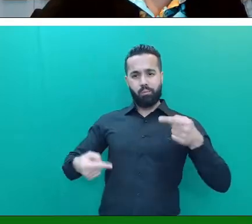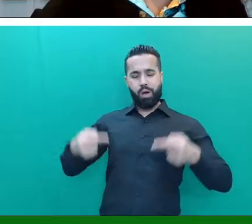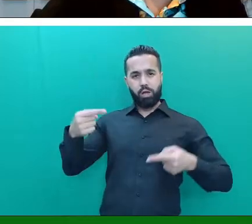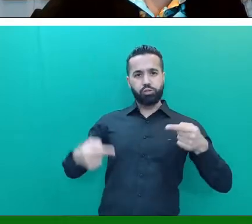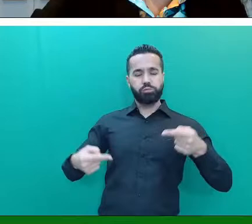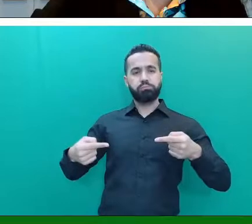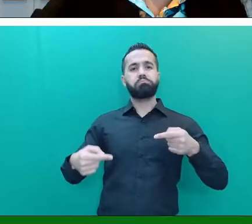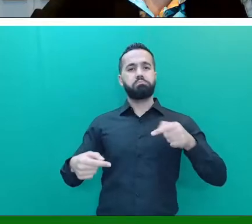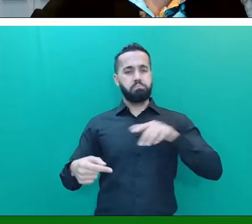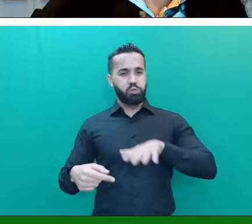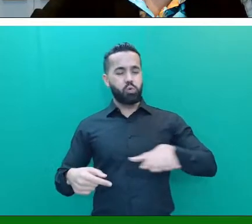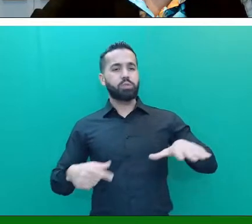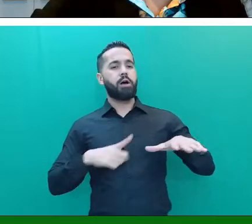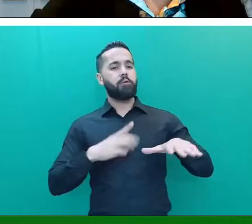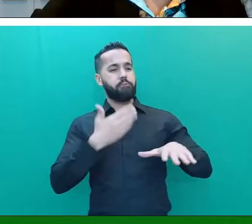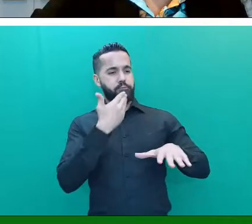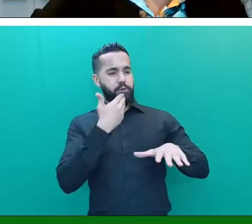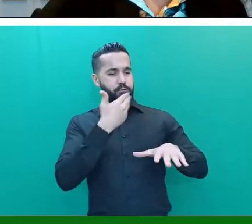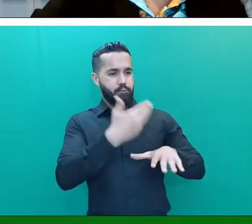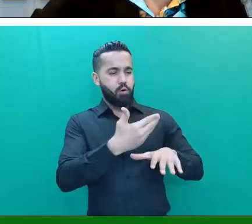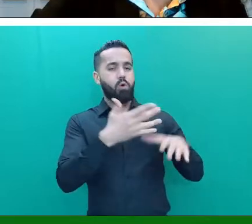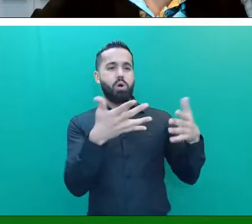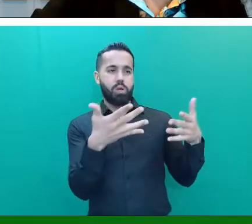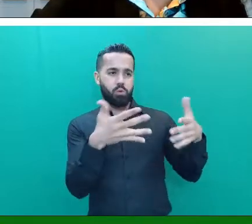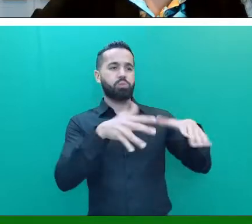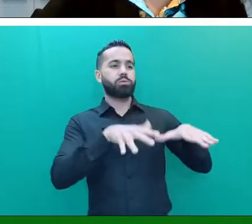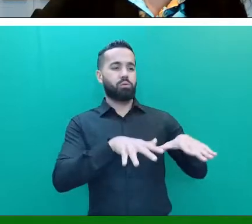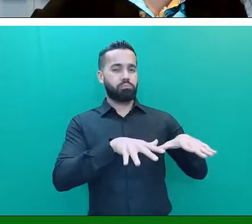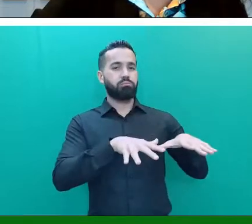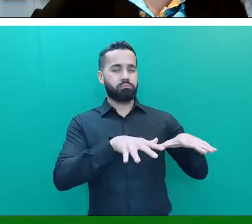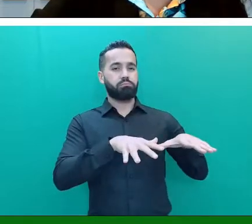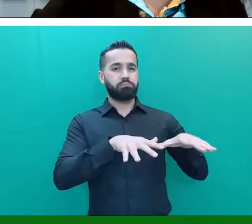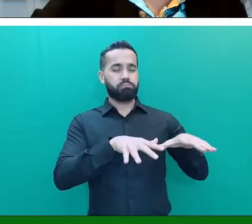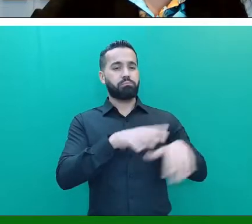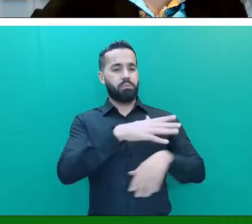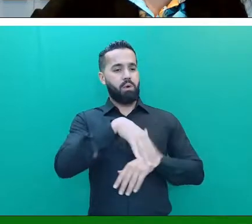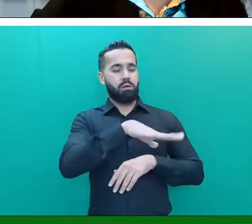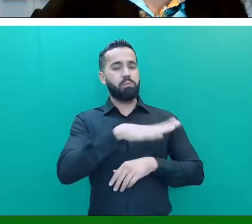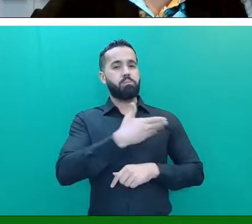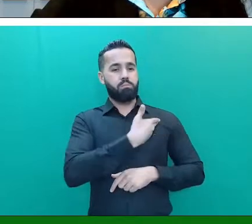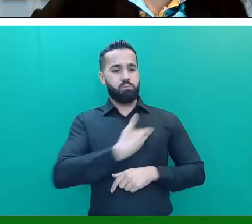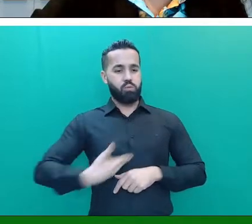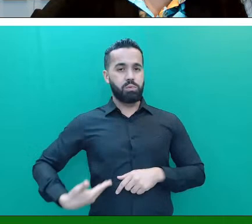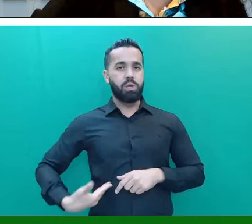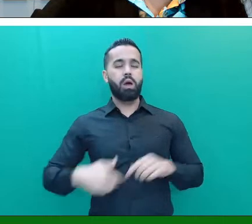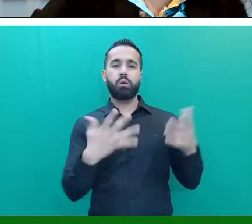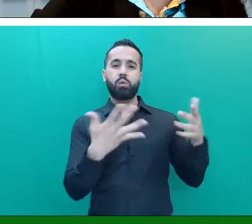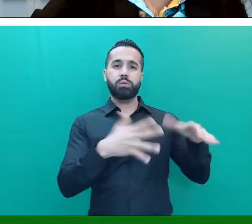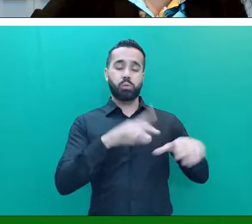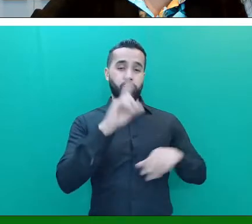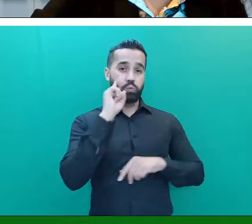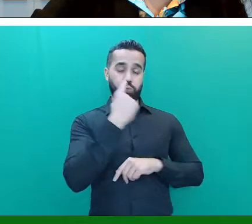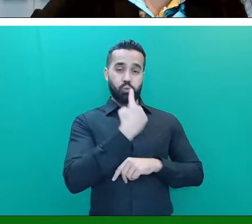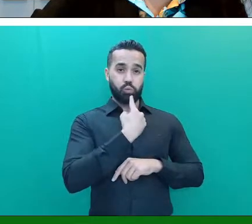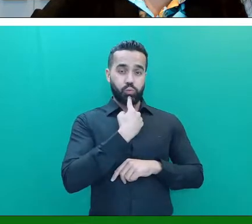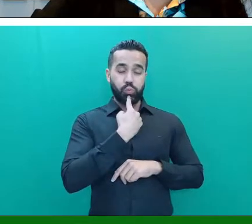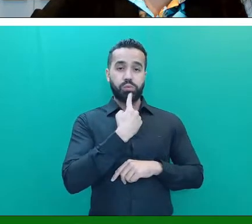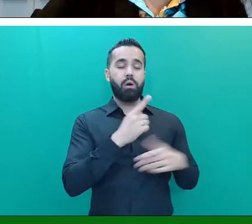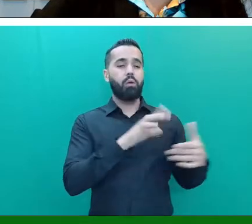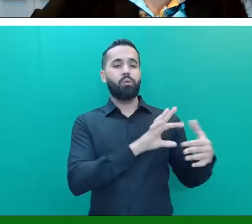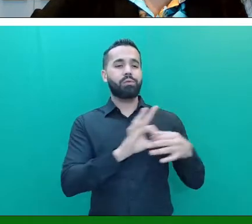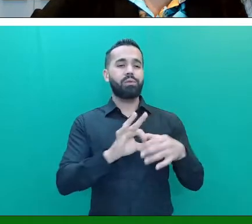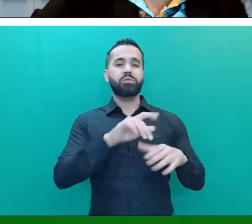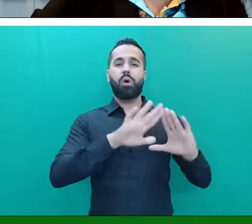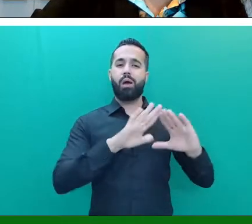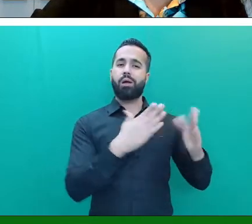favoráveis à inclusão no sistema público dos surdos em contextos escolares